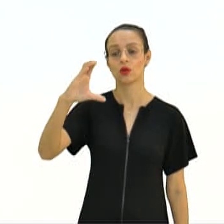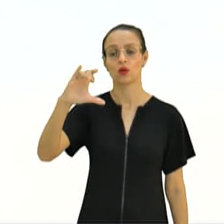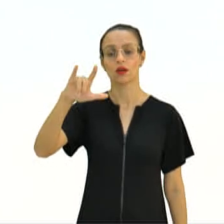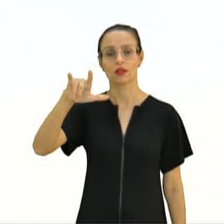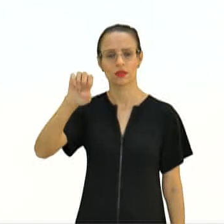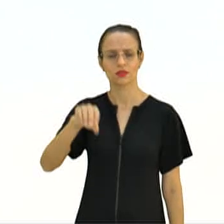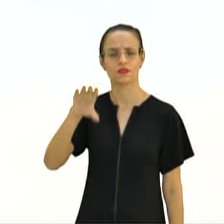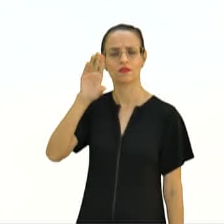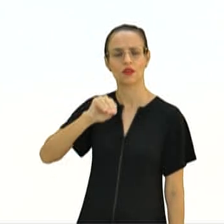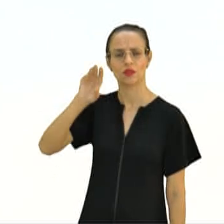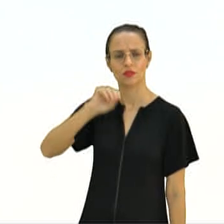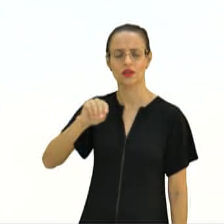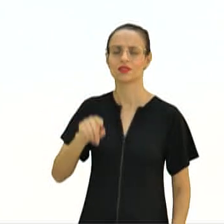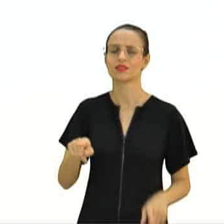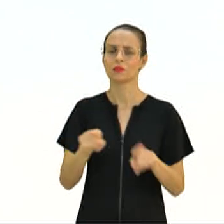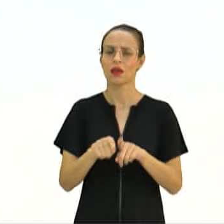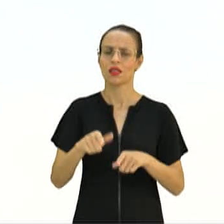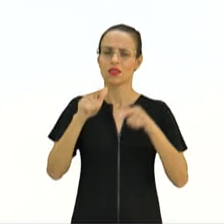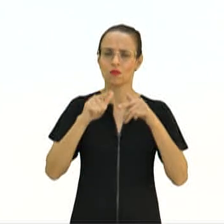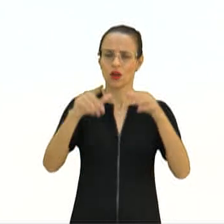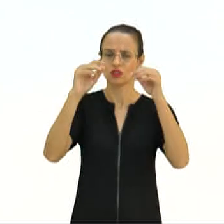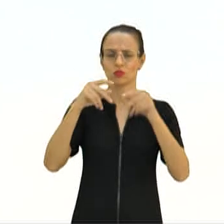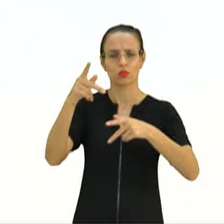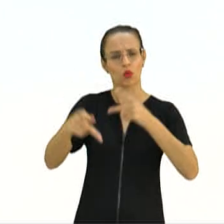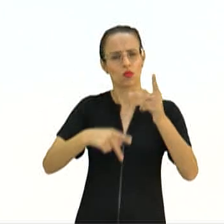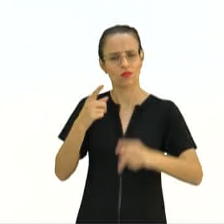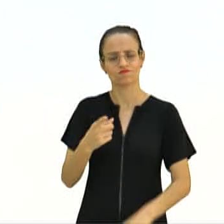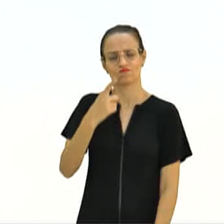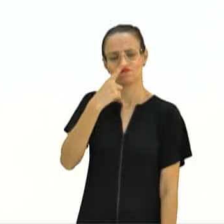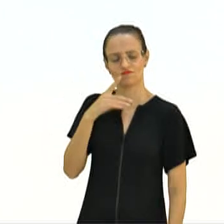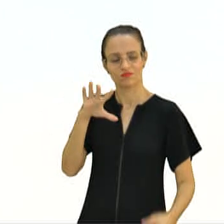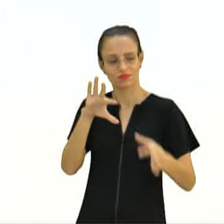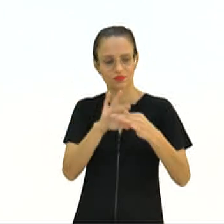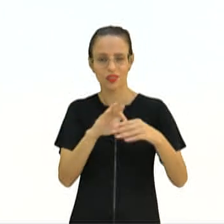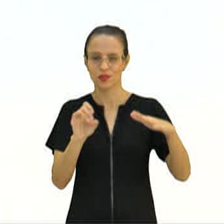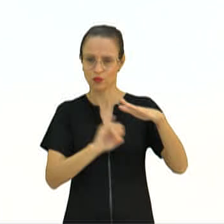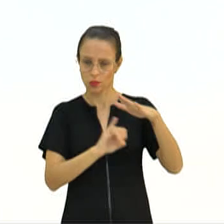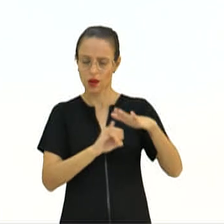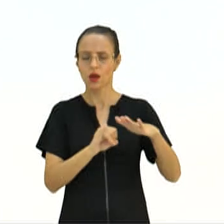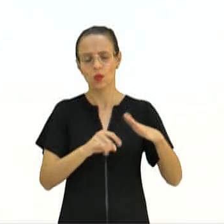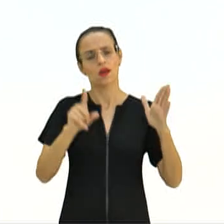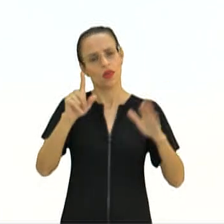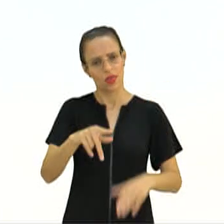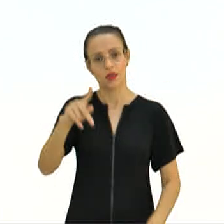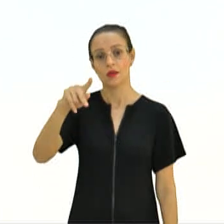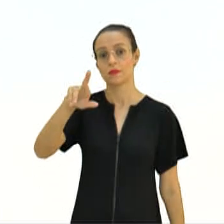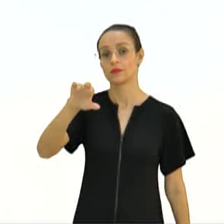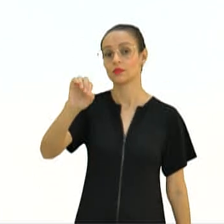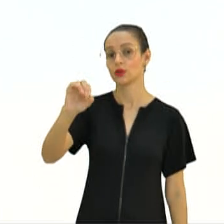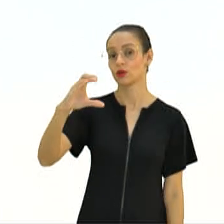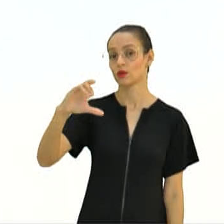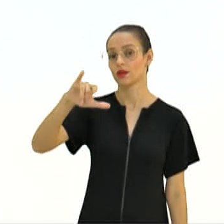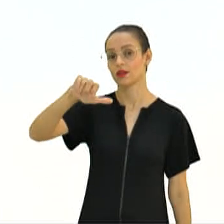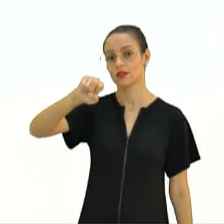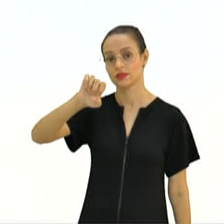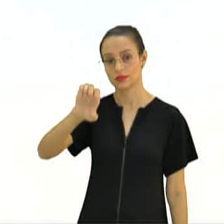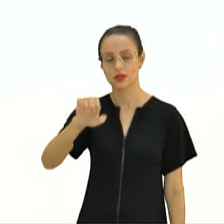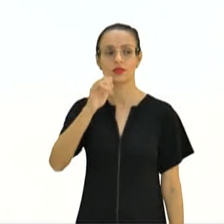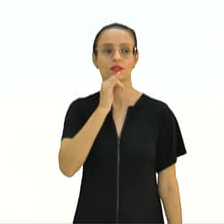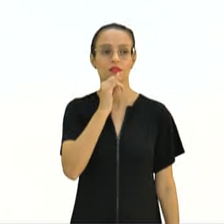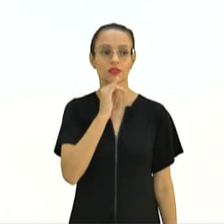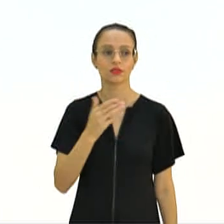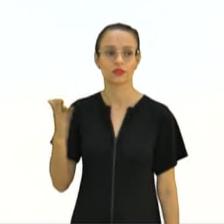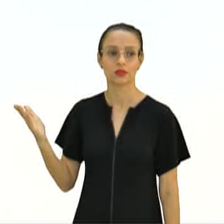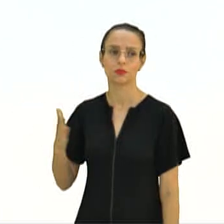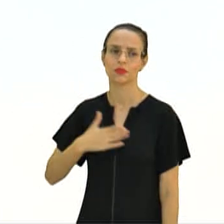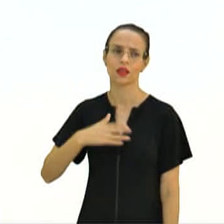a questão da linguagem popular, quando temos intimidade com a pessoa, a próclise sempre ocorre. É o exemplo aqui. Em